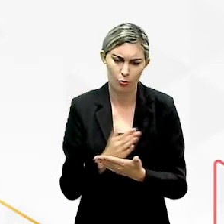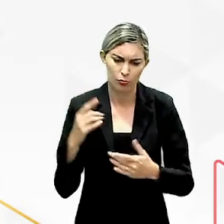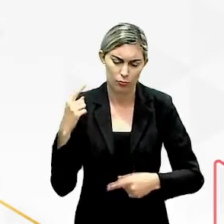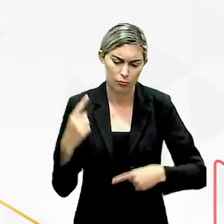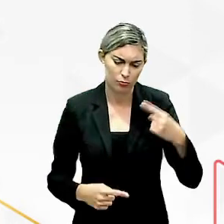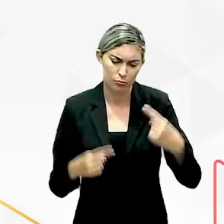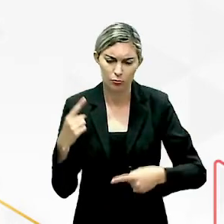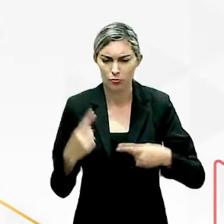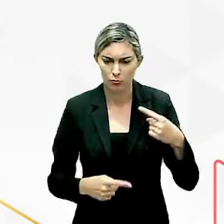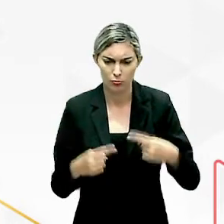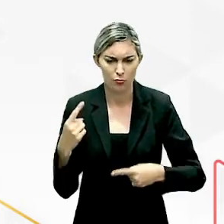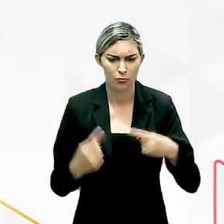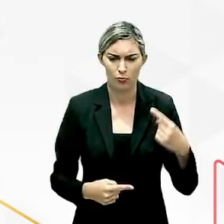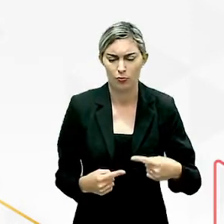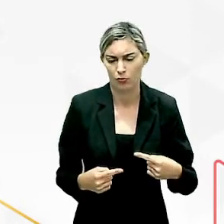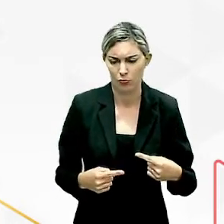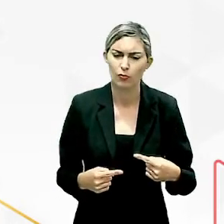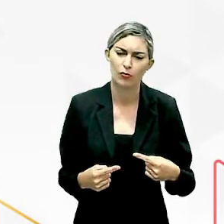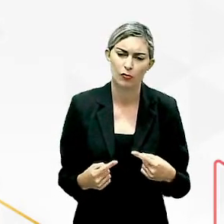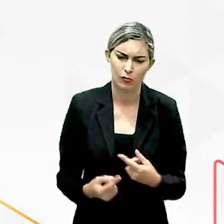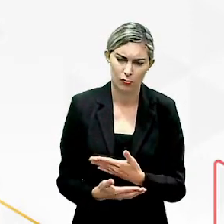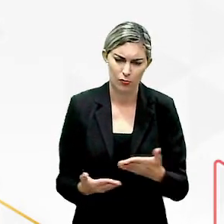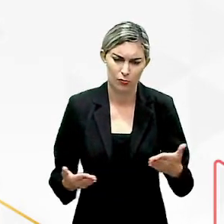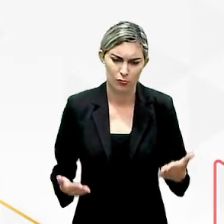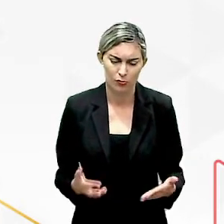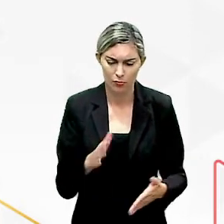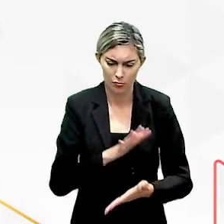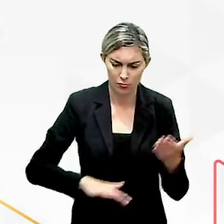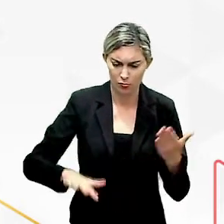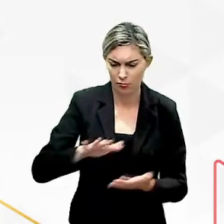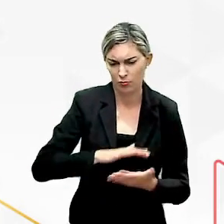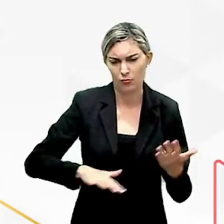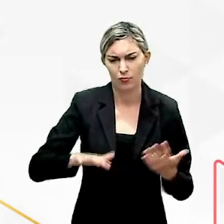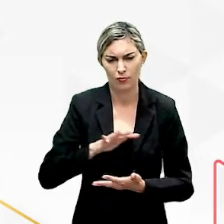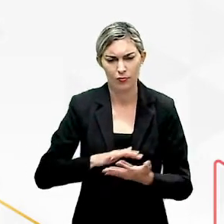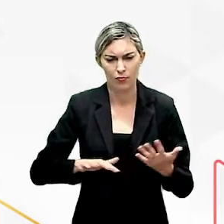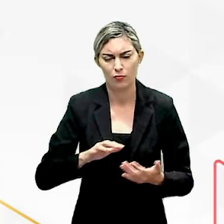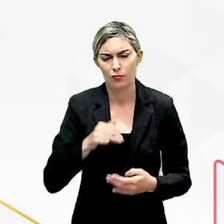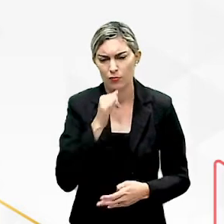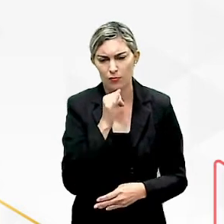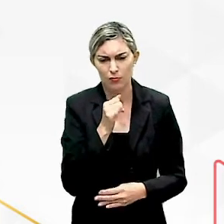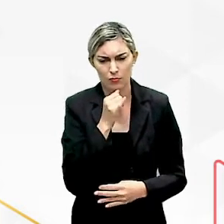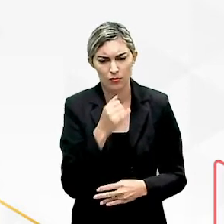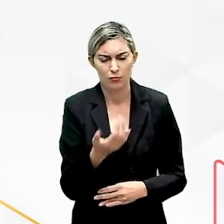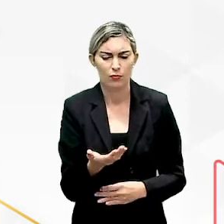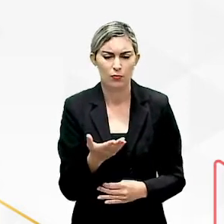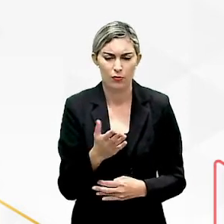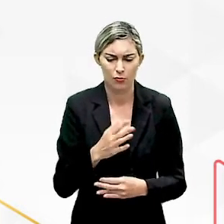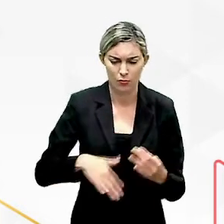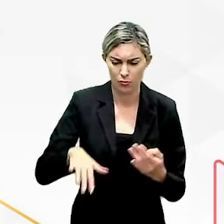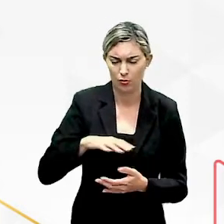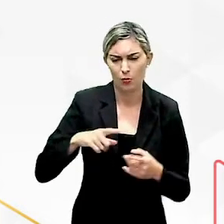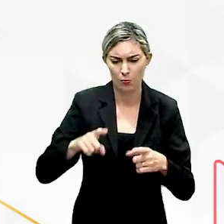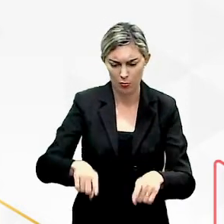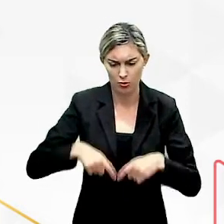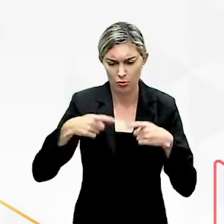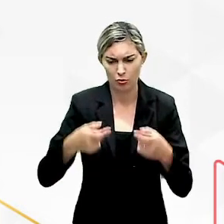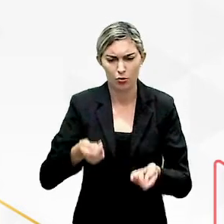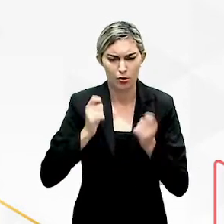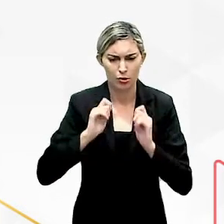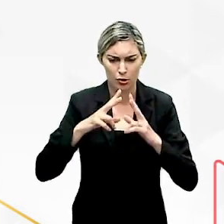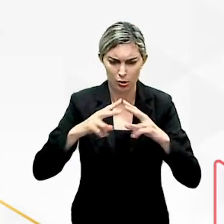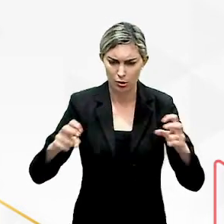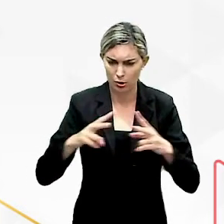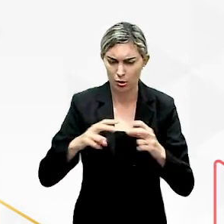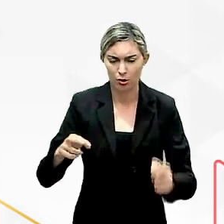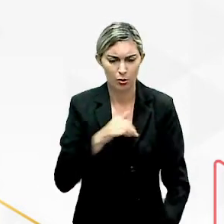tratou de sufocar, né, como a Revolta da Armada, eu coloquei aí um exemplo, conflito que se deu entre pescadores de Santa Catarina e do Rio de